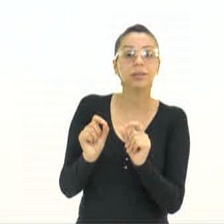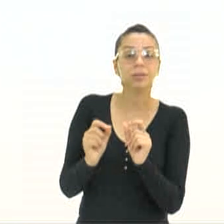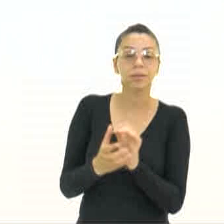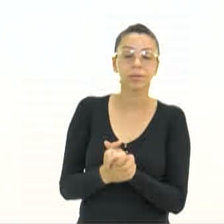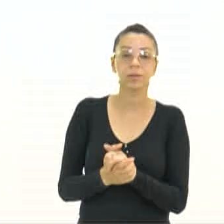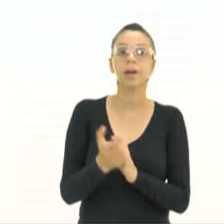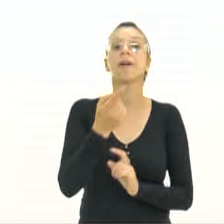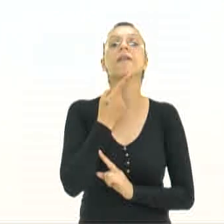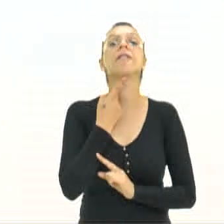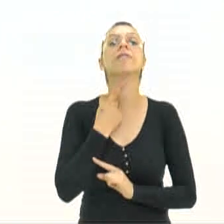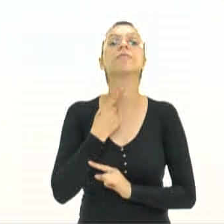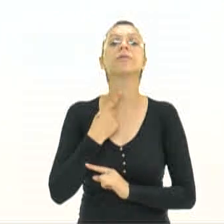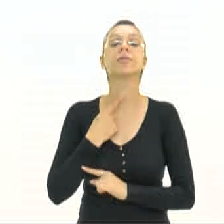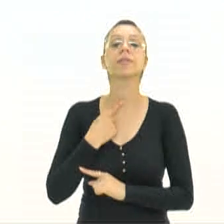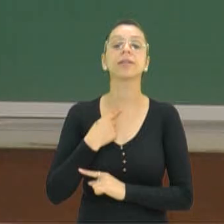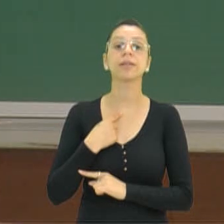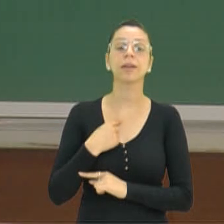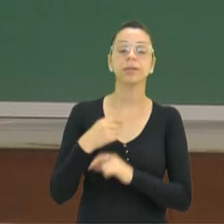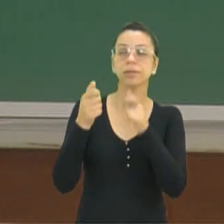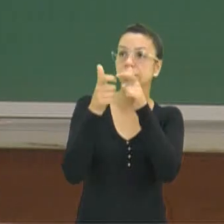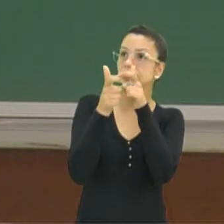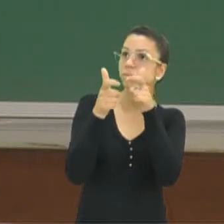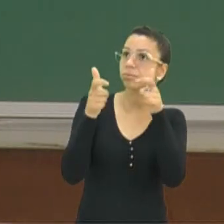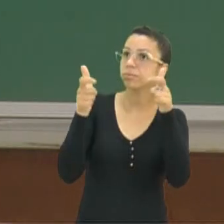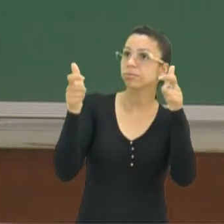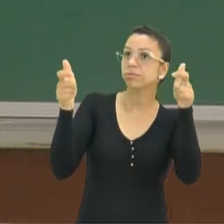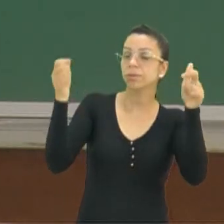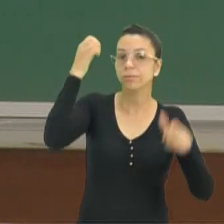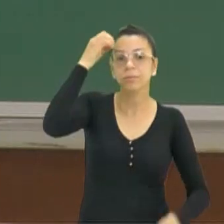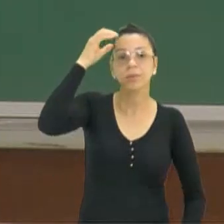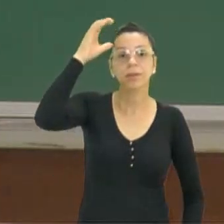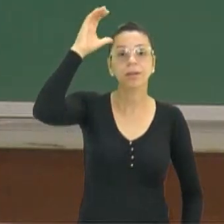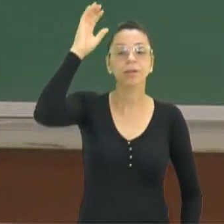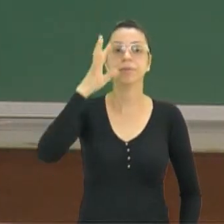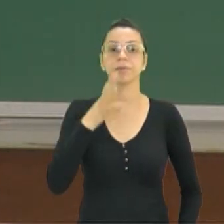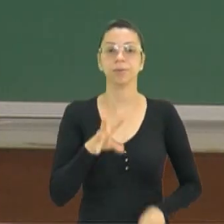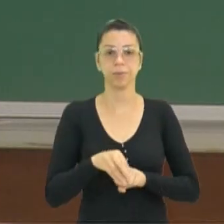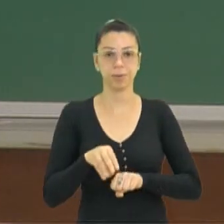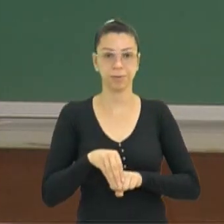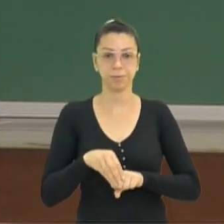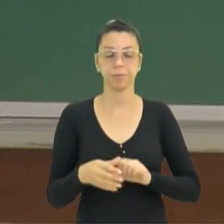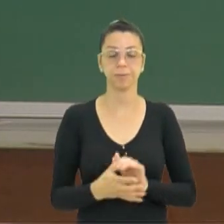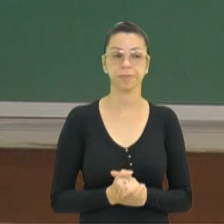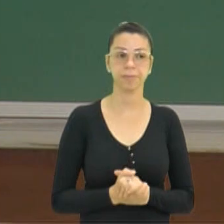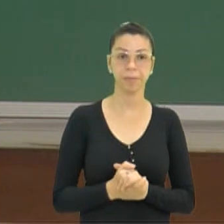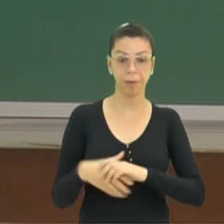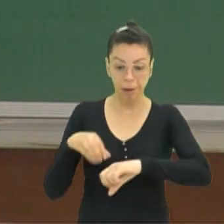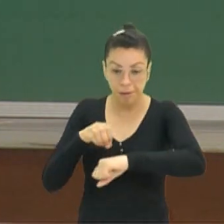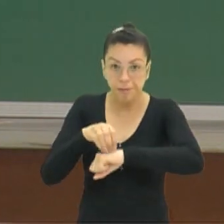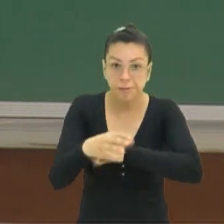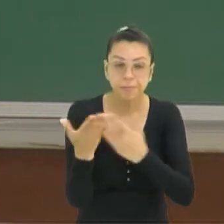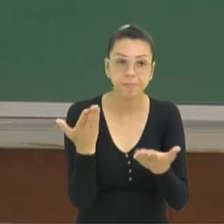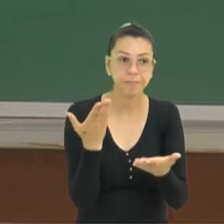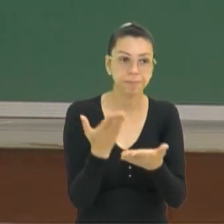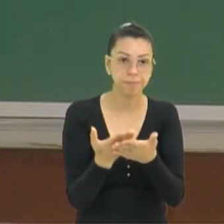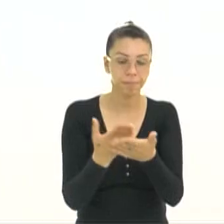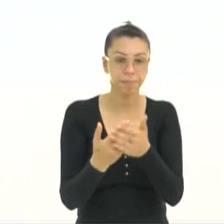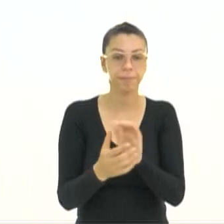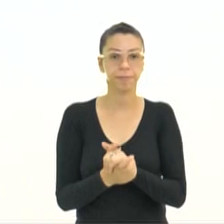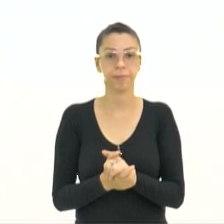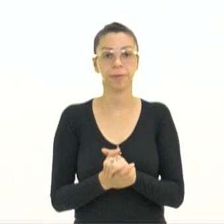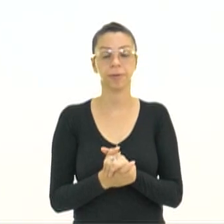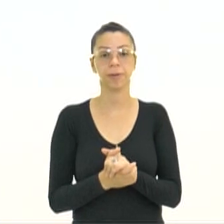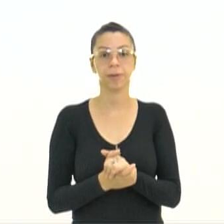O desejo de expandir os seus horizontes. Beleza. Dica da aula de hoje. Busque ler os